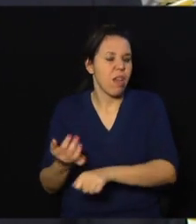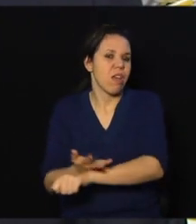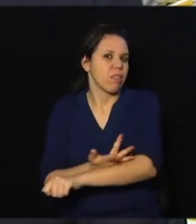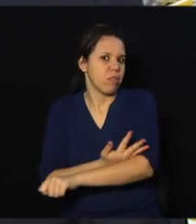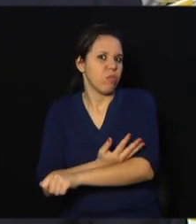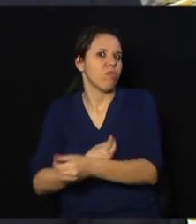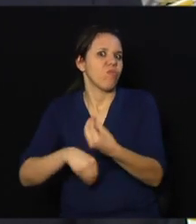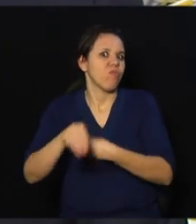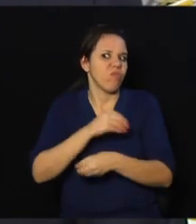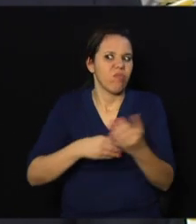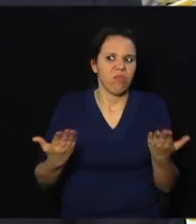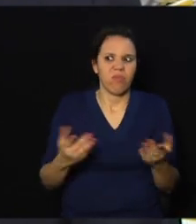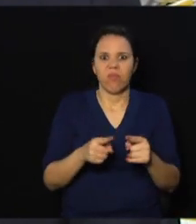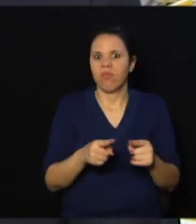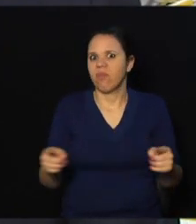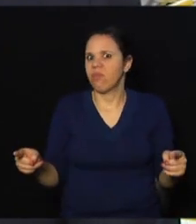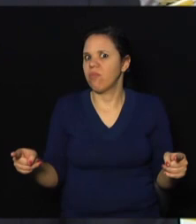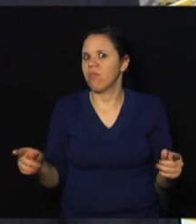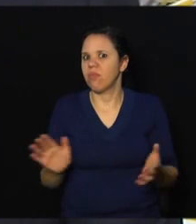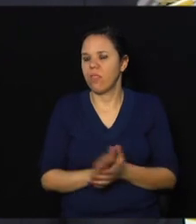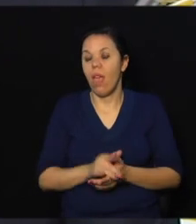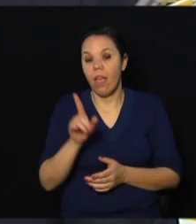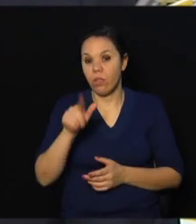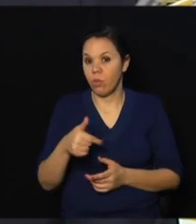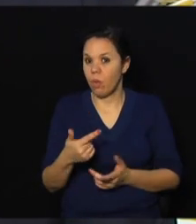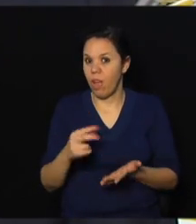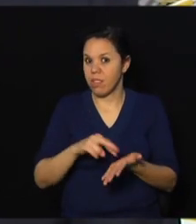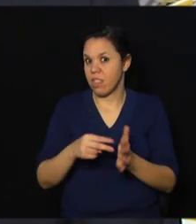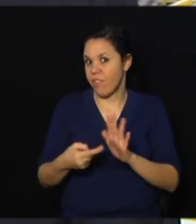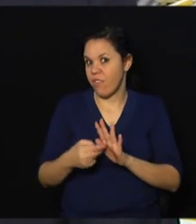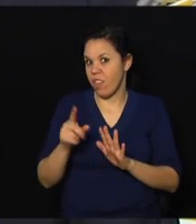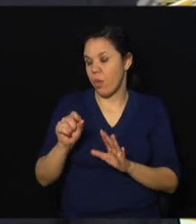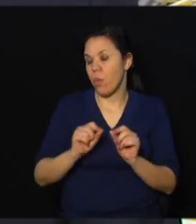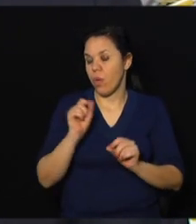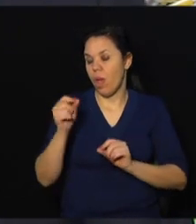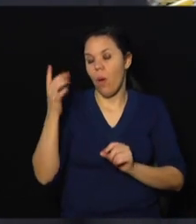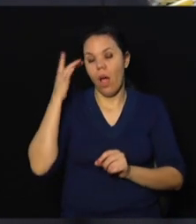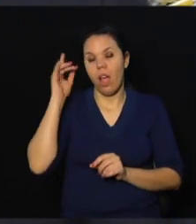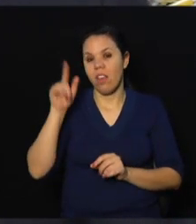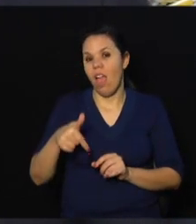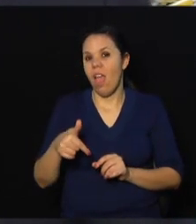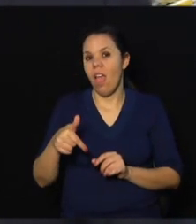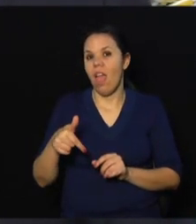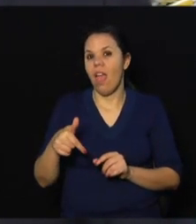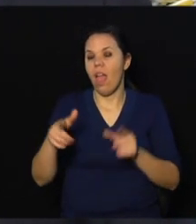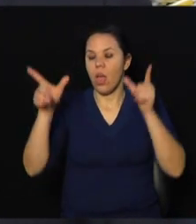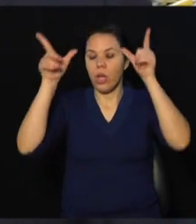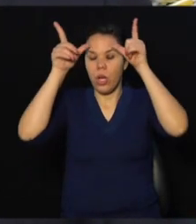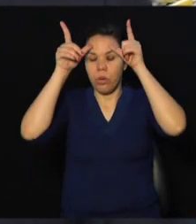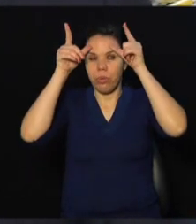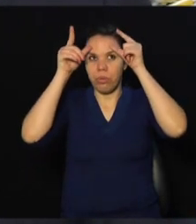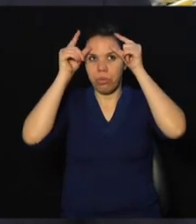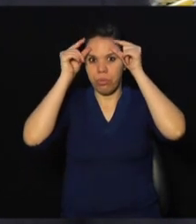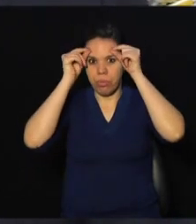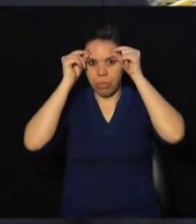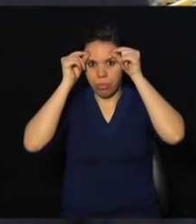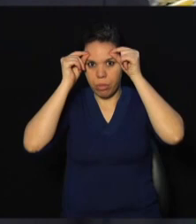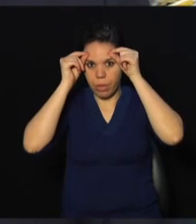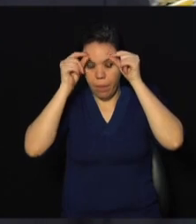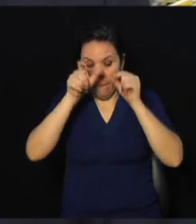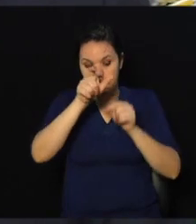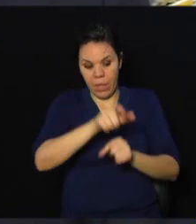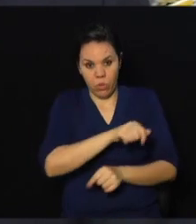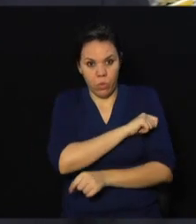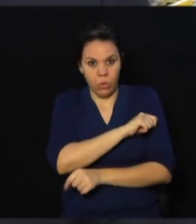época acirrada? É isso que eu chamo de válvulas de escape, né? O estudante, ele precisa ter